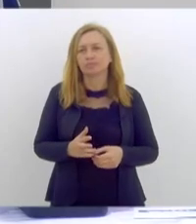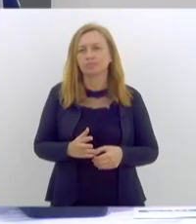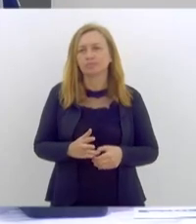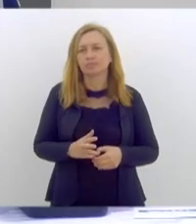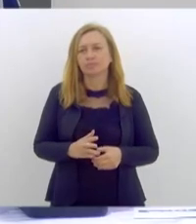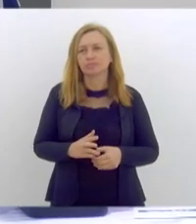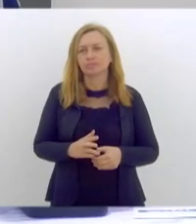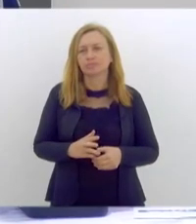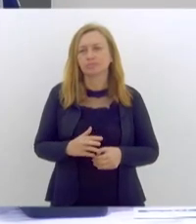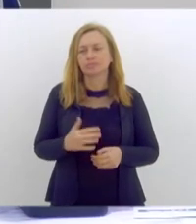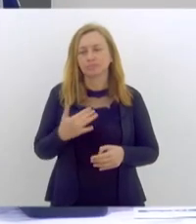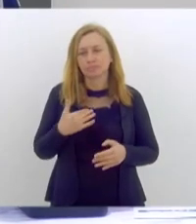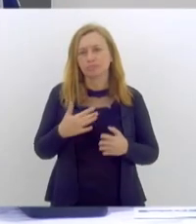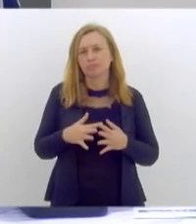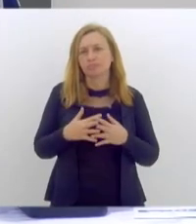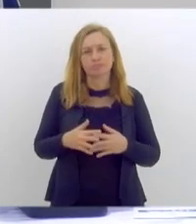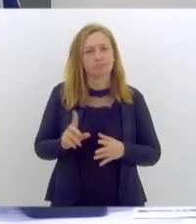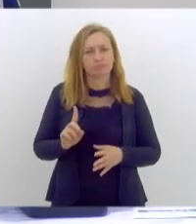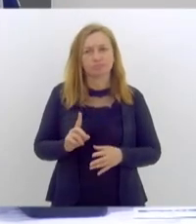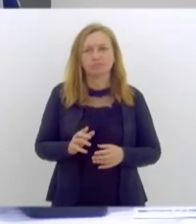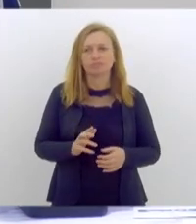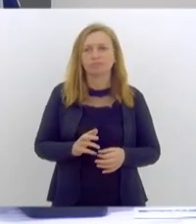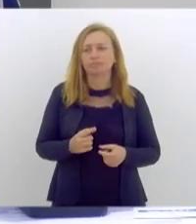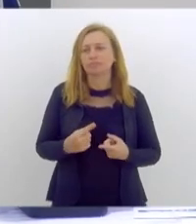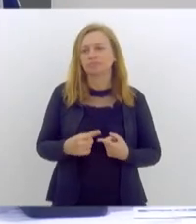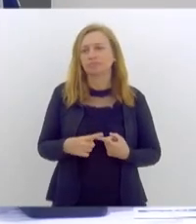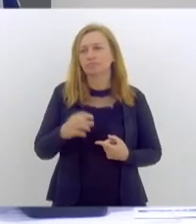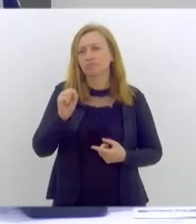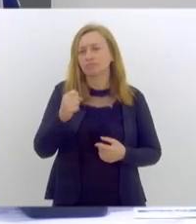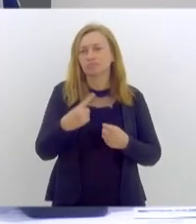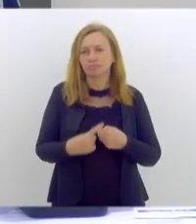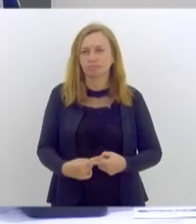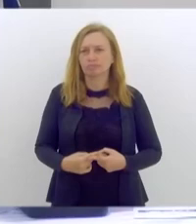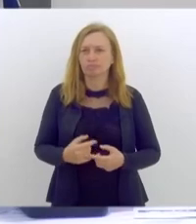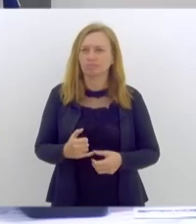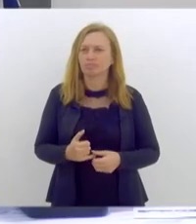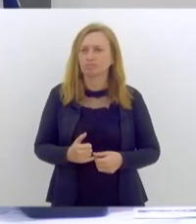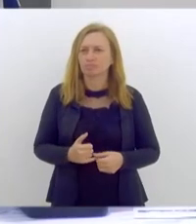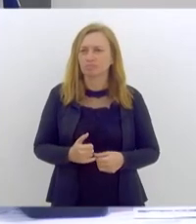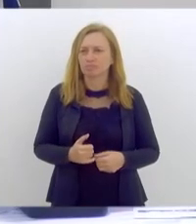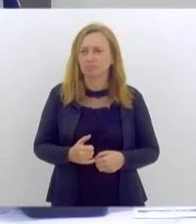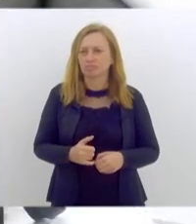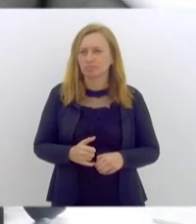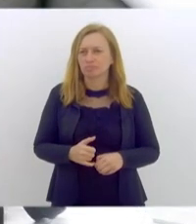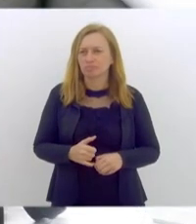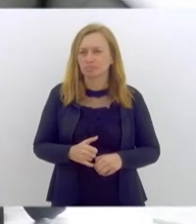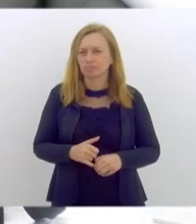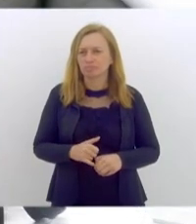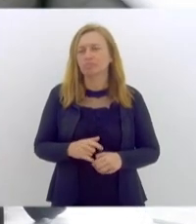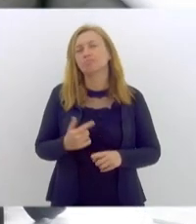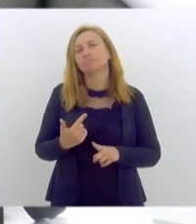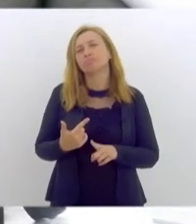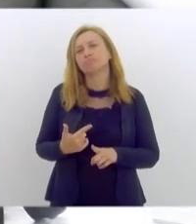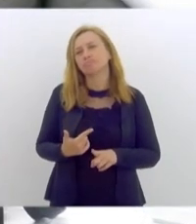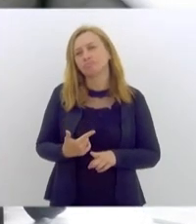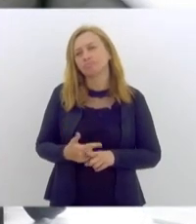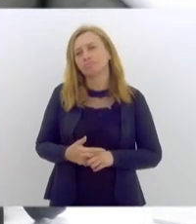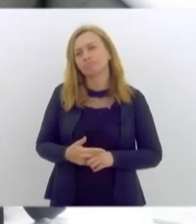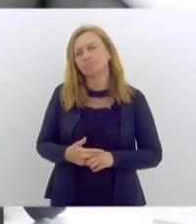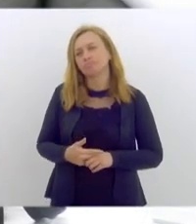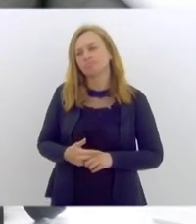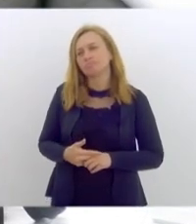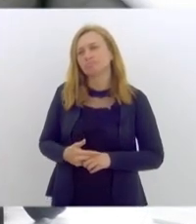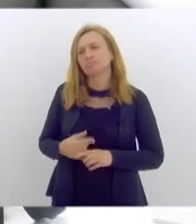eu não confusa para mim porque 8 vezes bom aí aqui trazendo